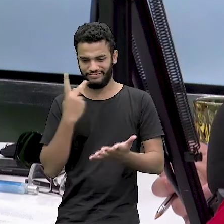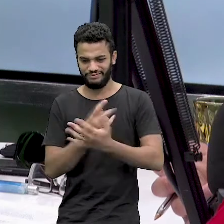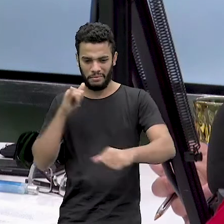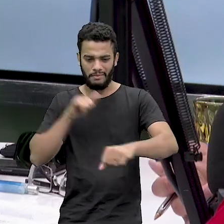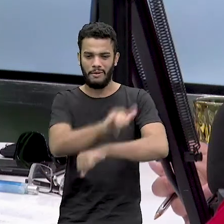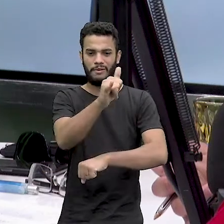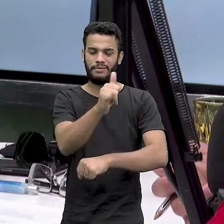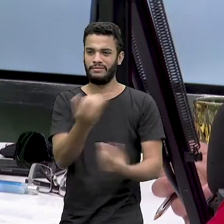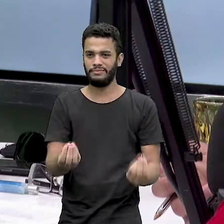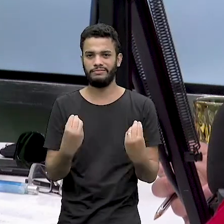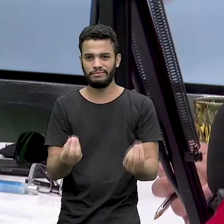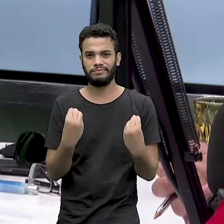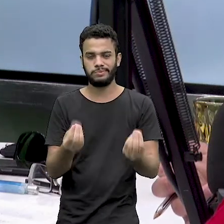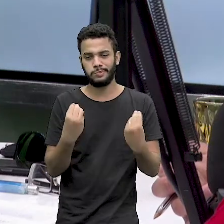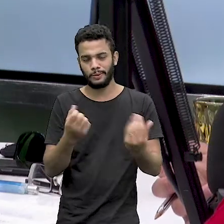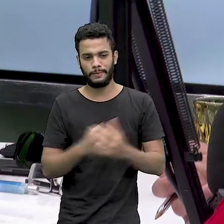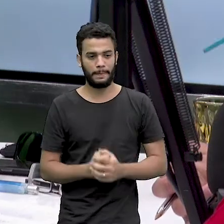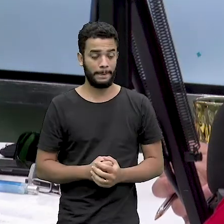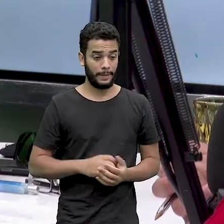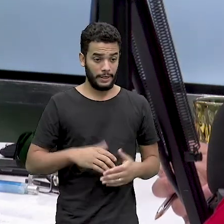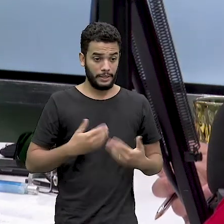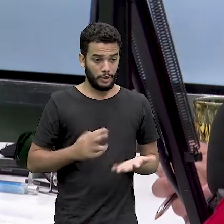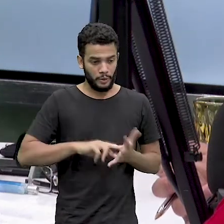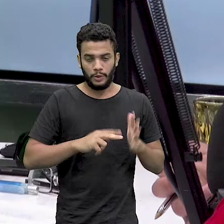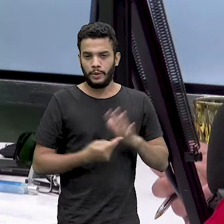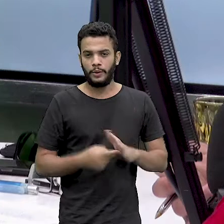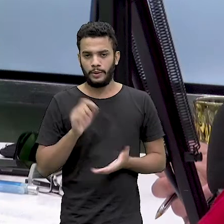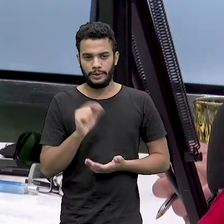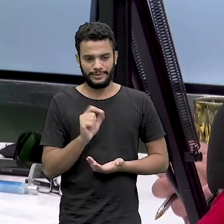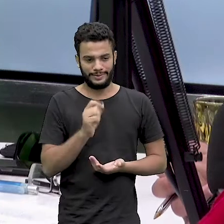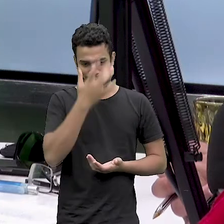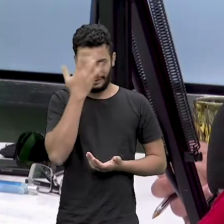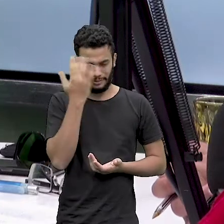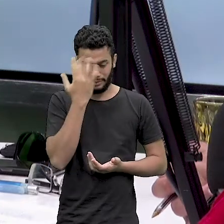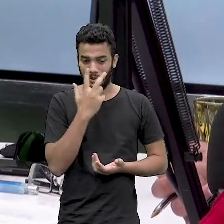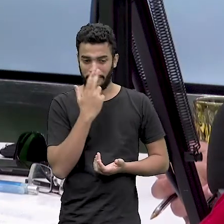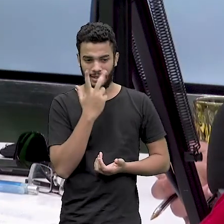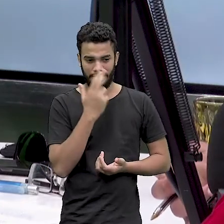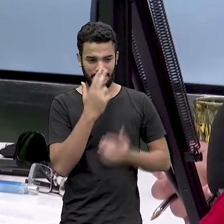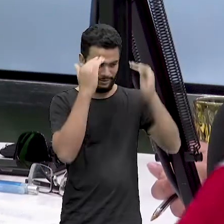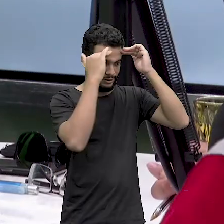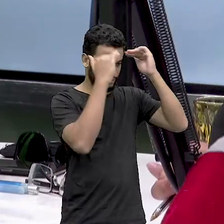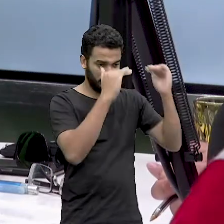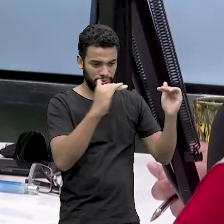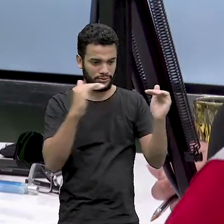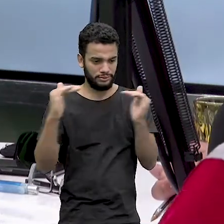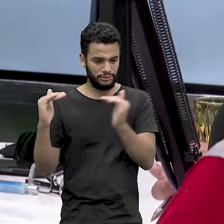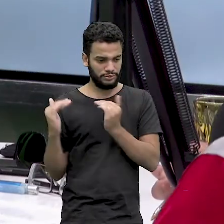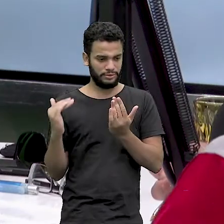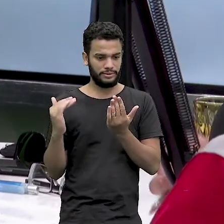né? Então, há uma falta de respeito, né? Então, o comprar,